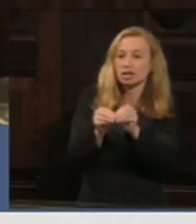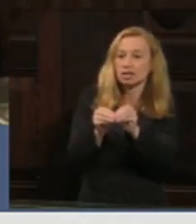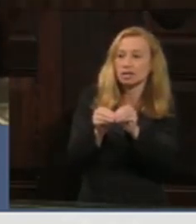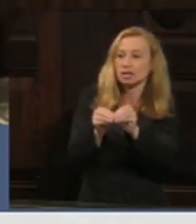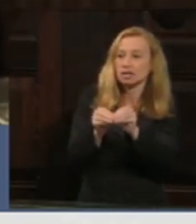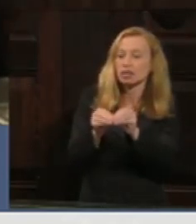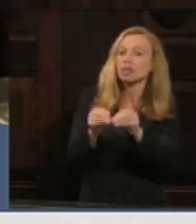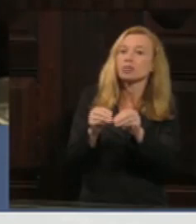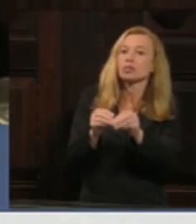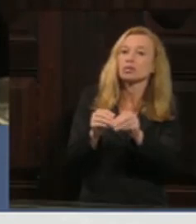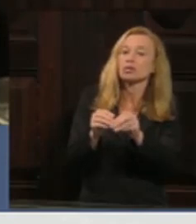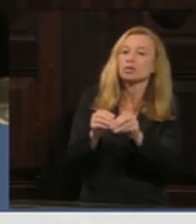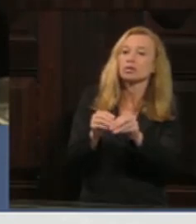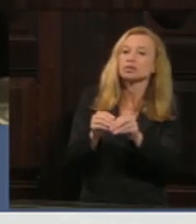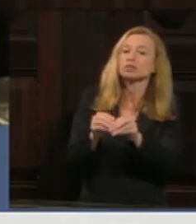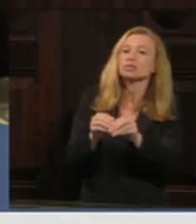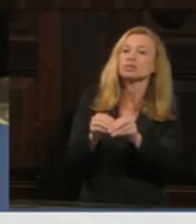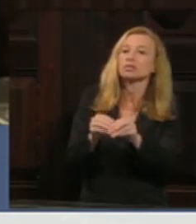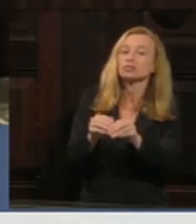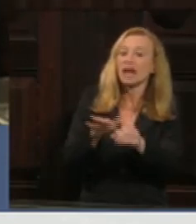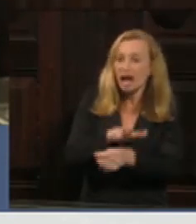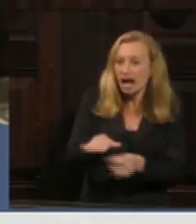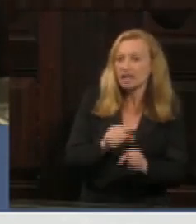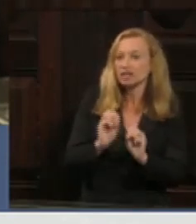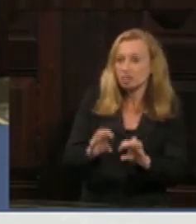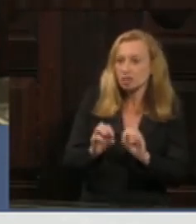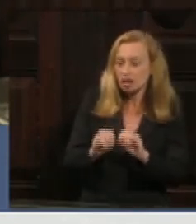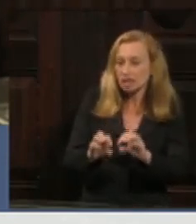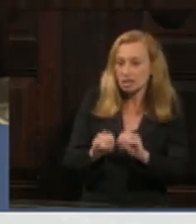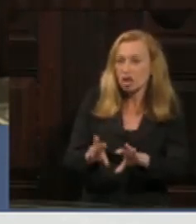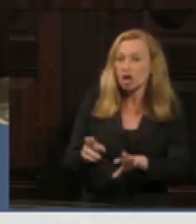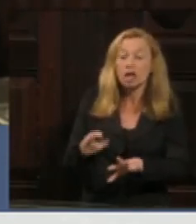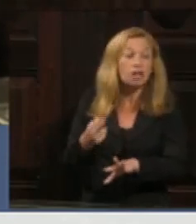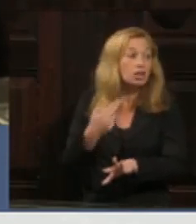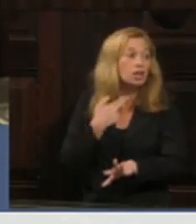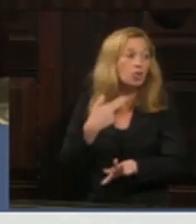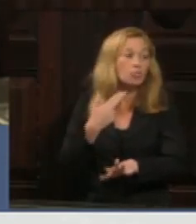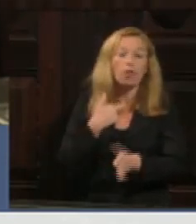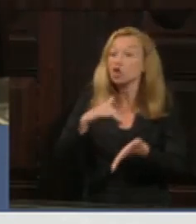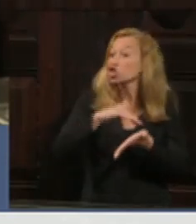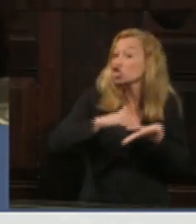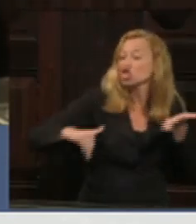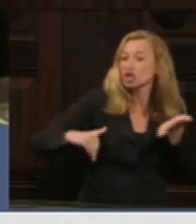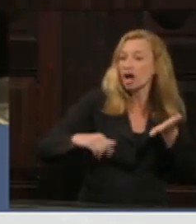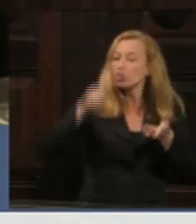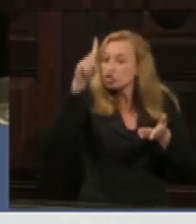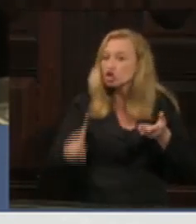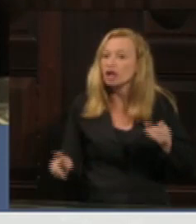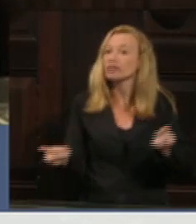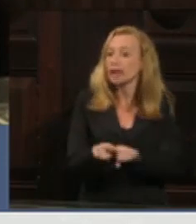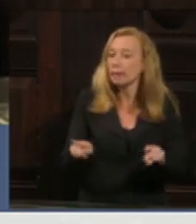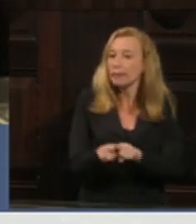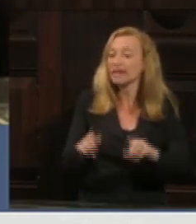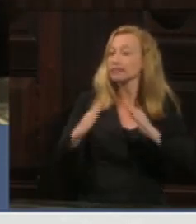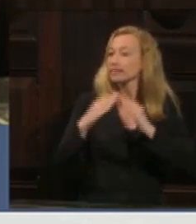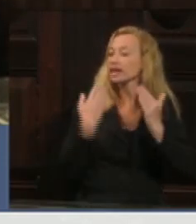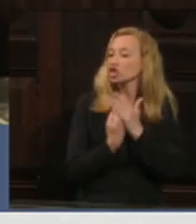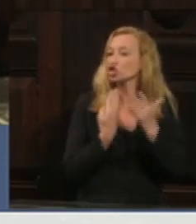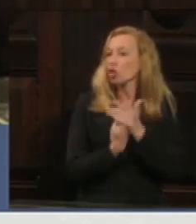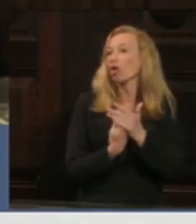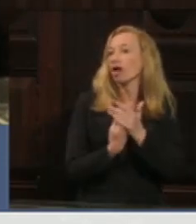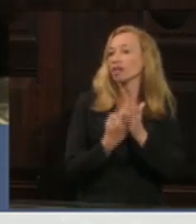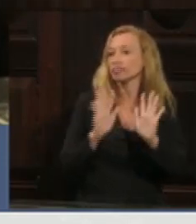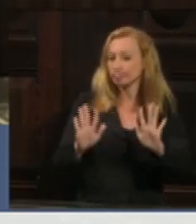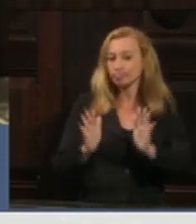gestão pública, inclusive da gestão da educação, não se pode retirar as escolas. Deputado Chico Machado, que foi